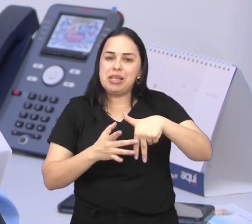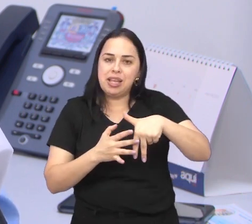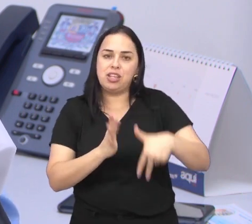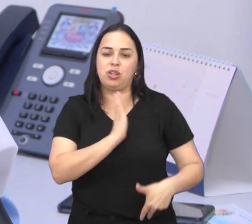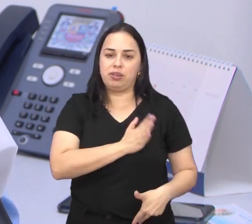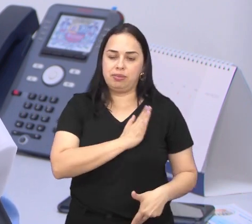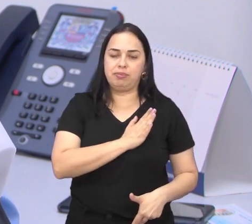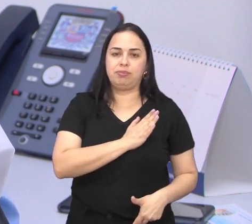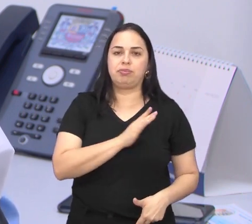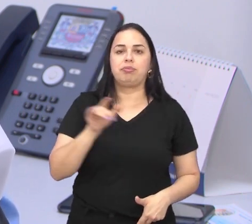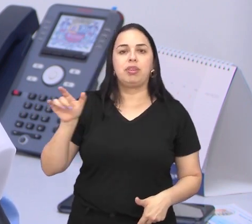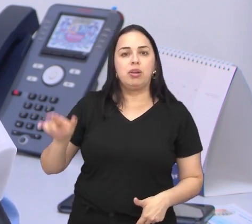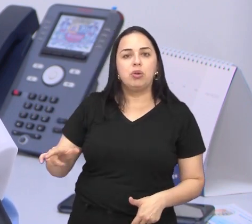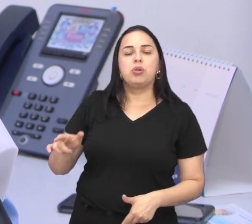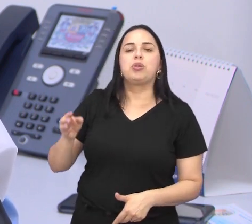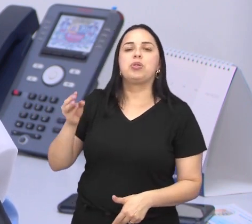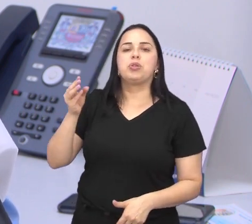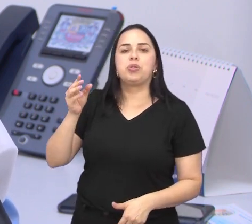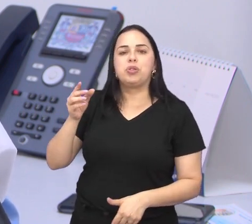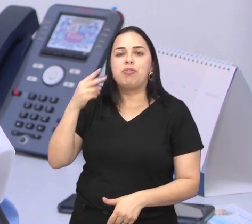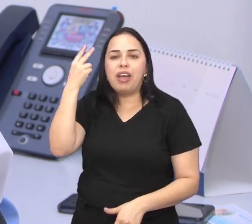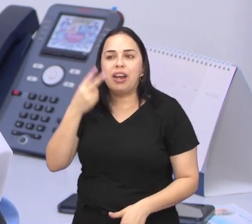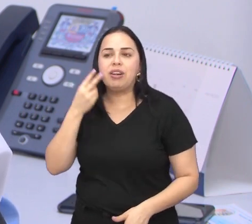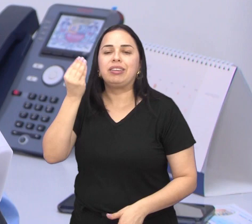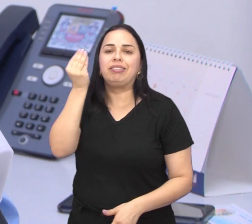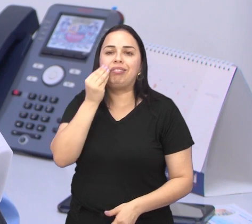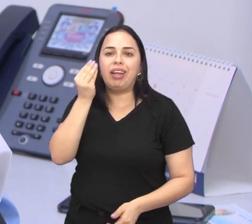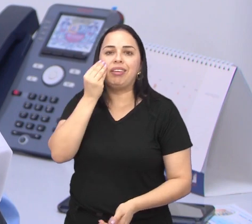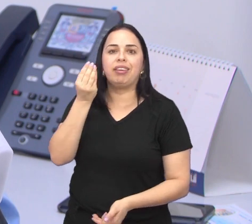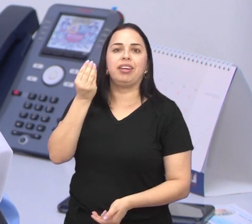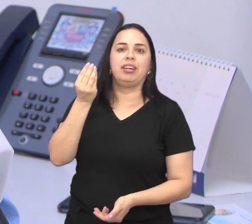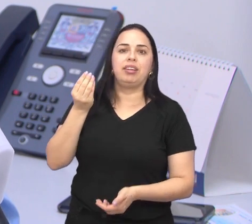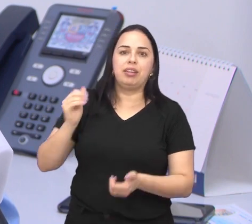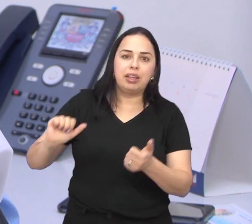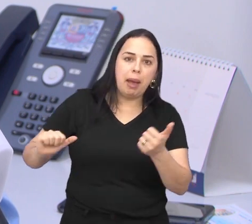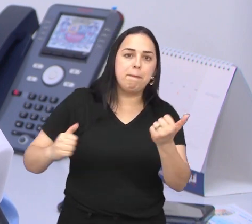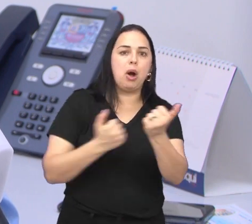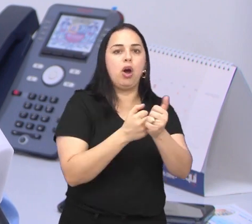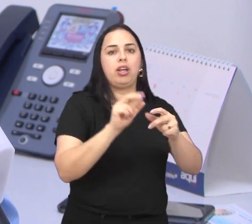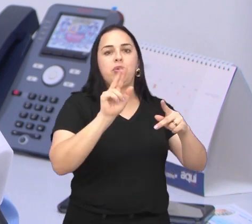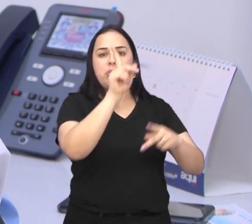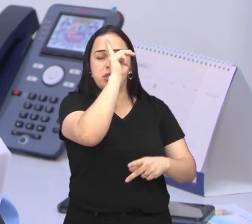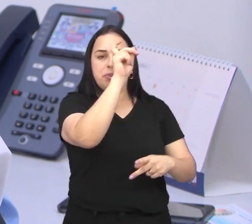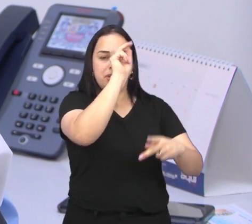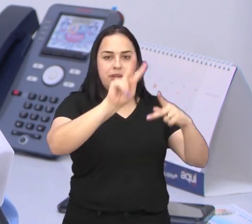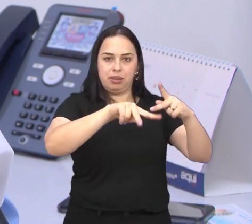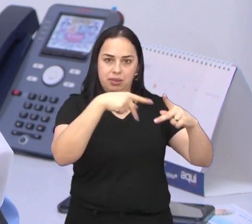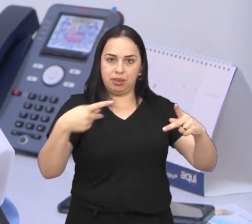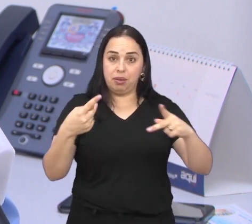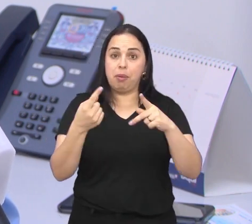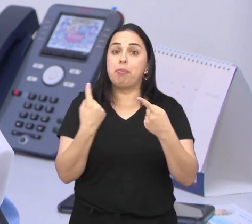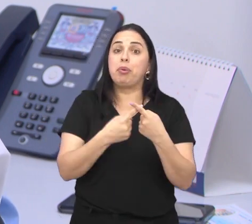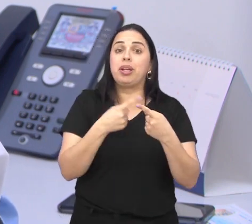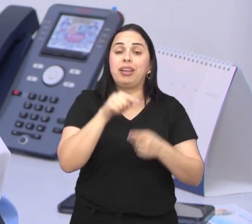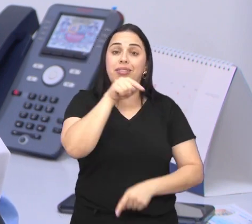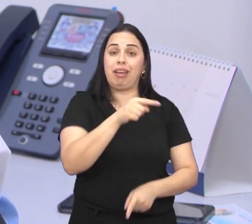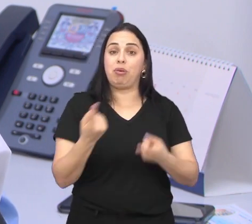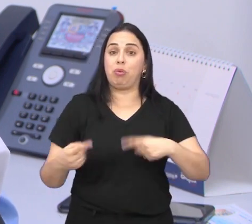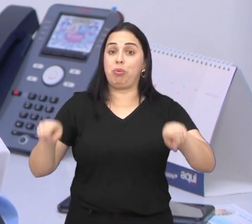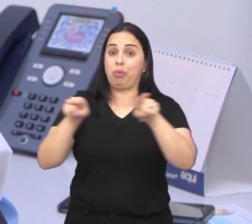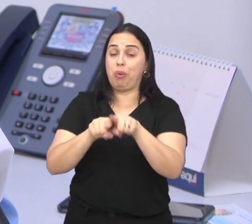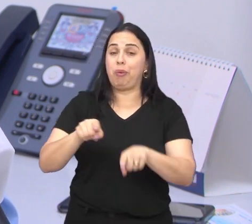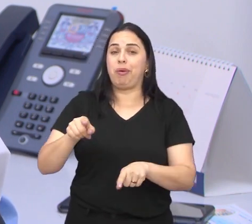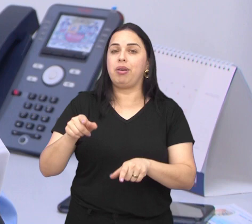trabalham trazendo recursos para apoiar o Pio 12 no tratamento cardiológico. A gente sabe que o Pio 12 ele tem um contrato